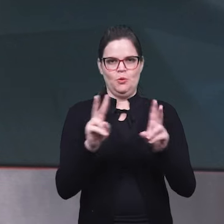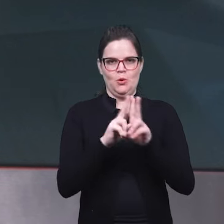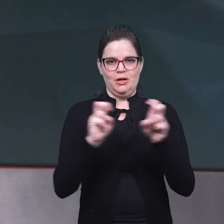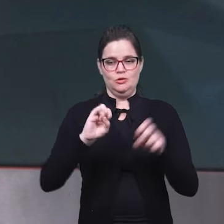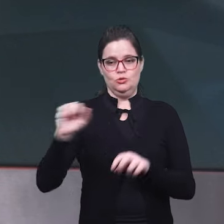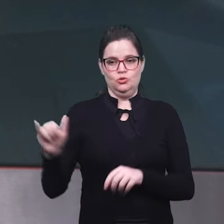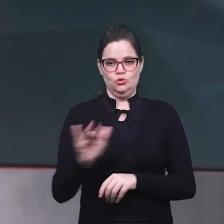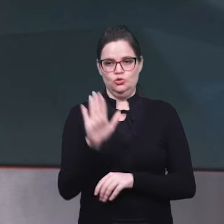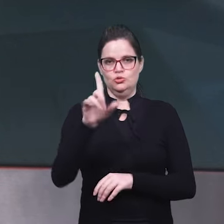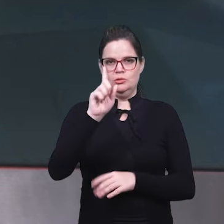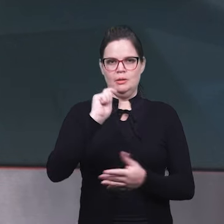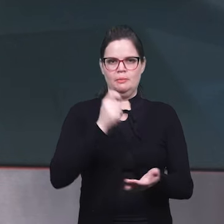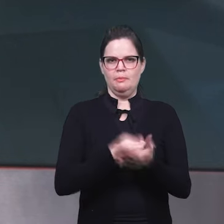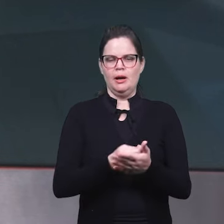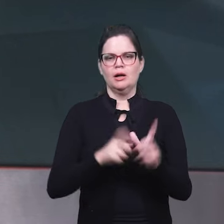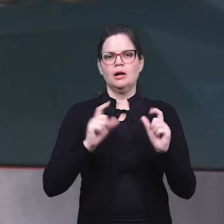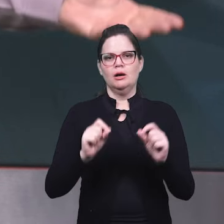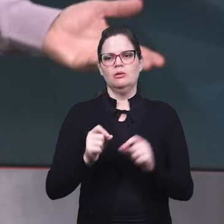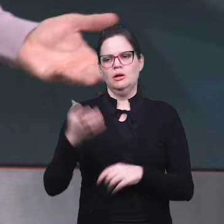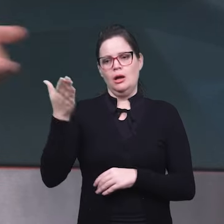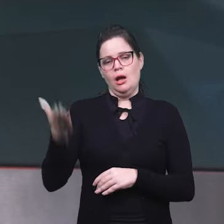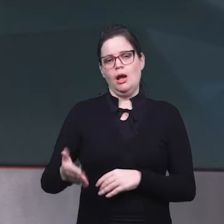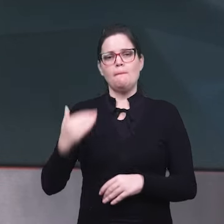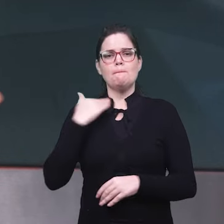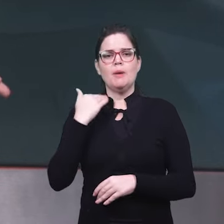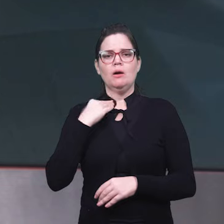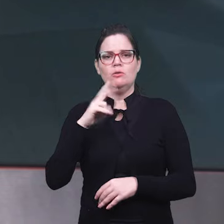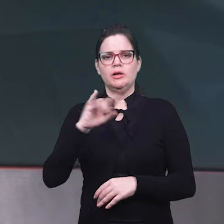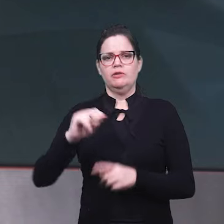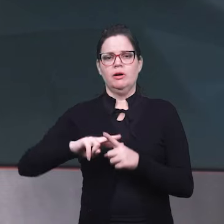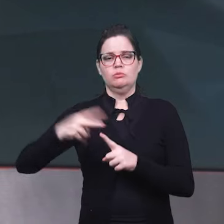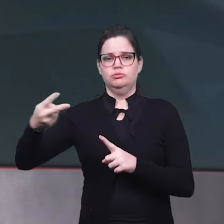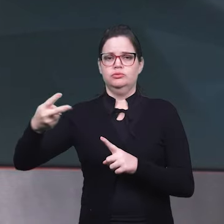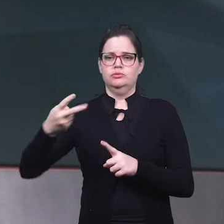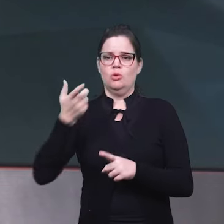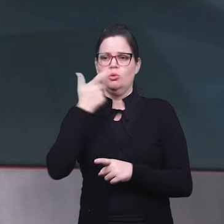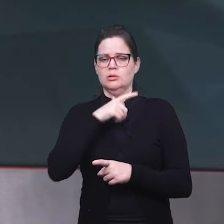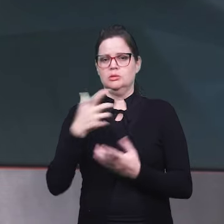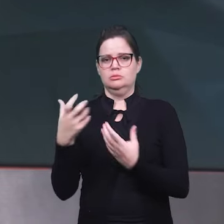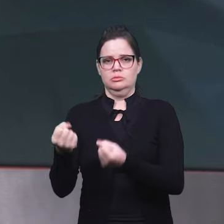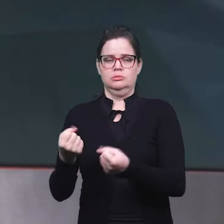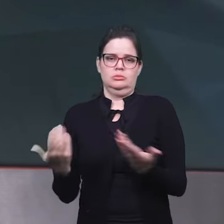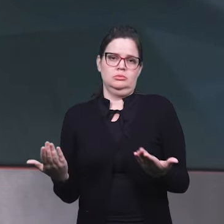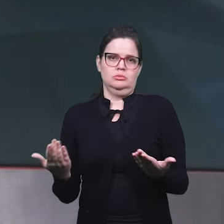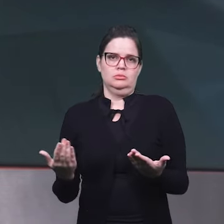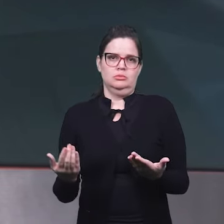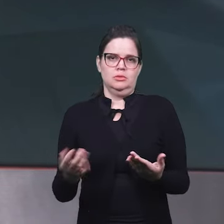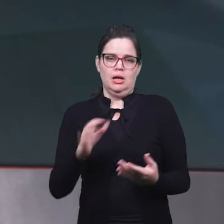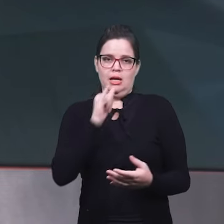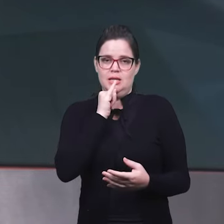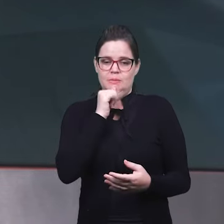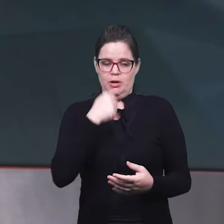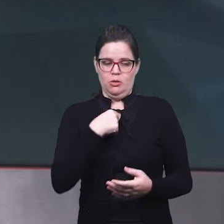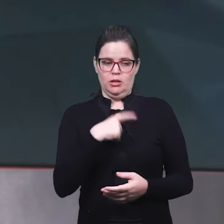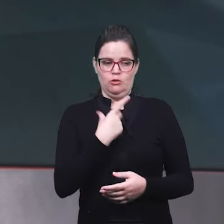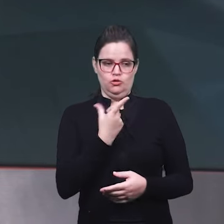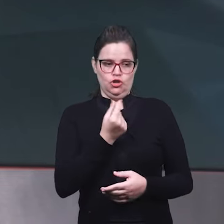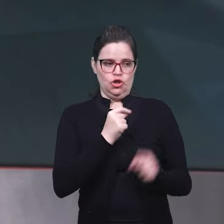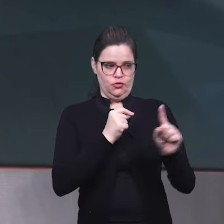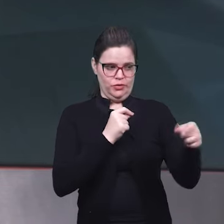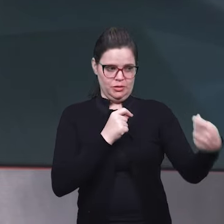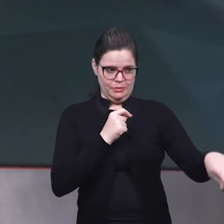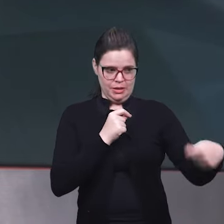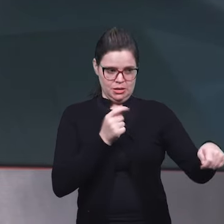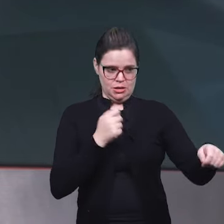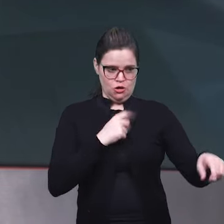juros que você paga é a remuneração do capital, de quem tem o capital. Nada mais justo. Eu tenho dinheiro, você tem a